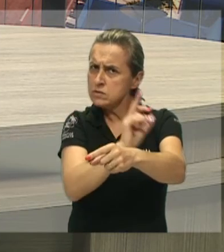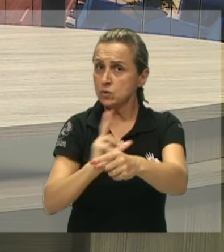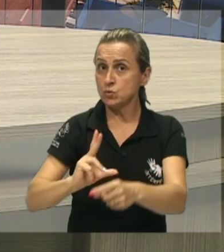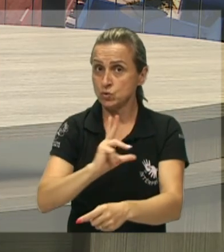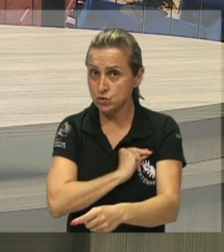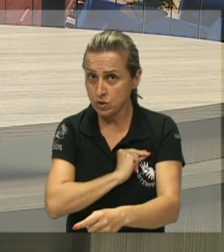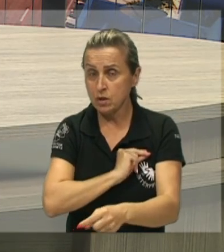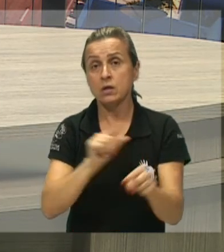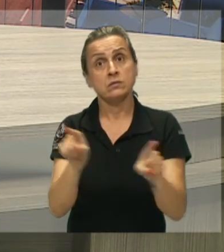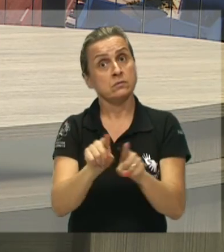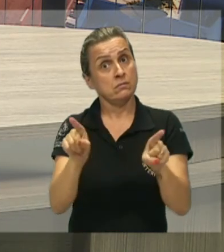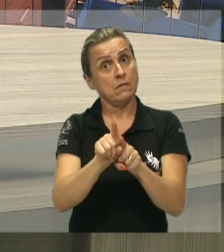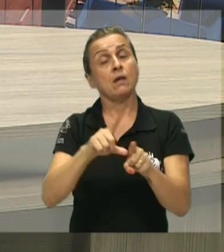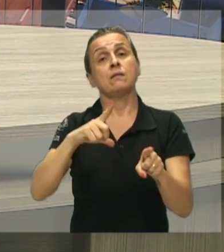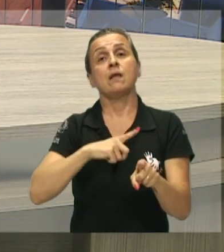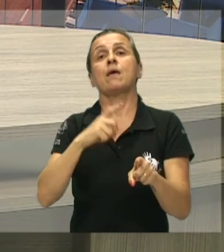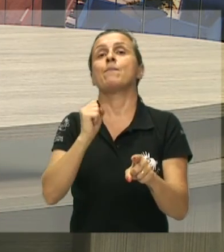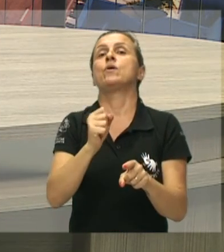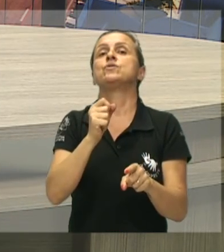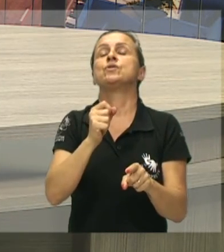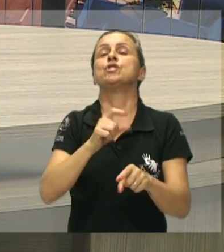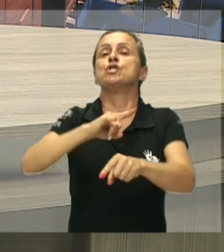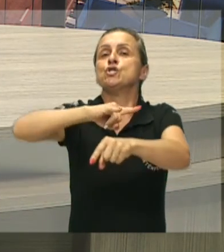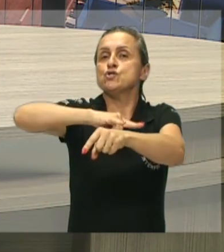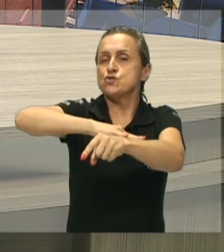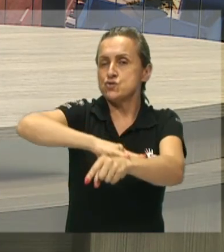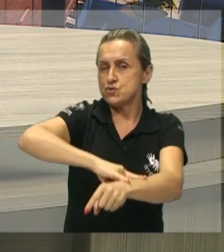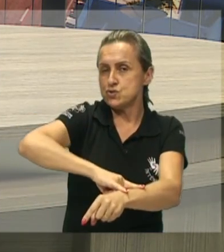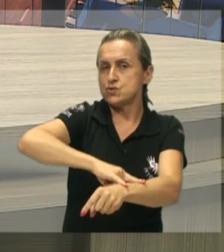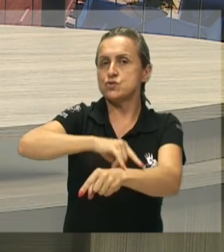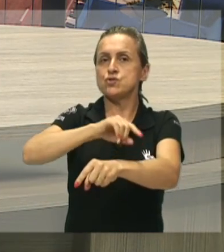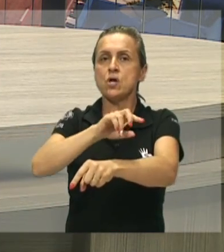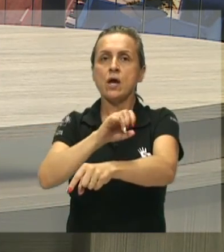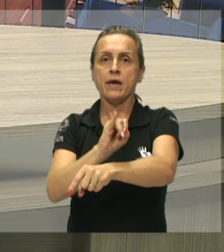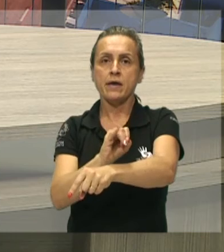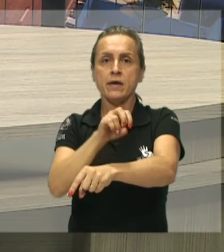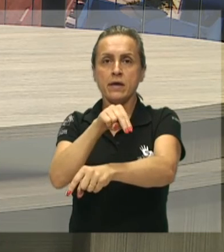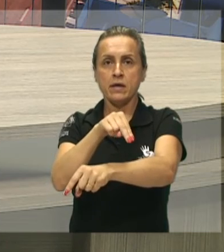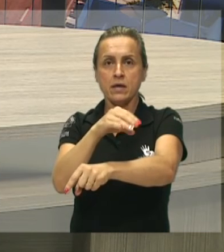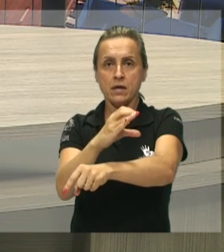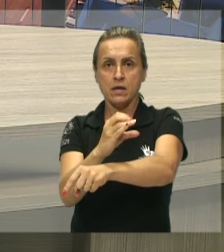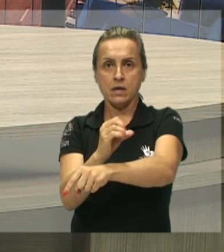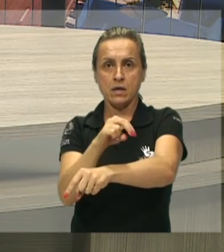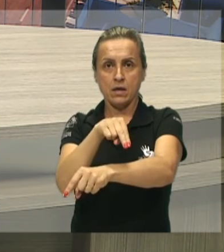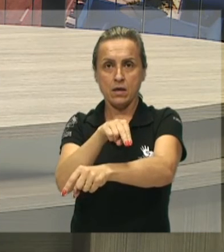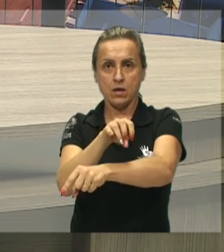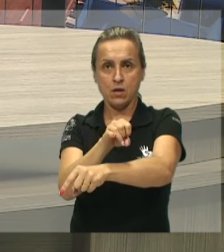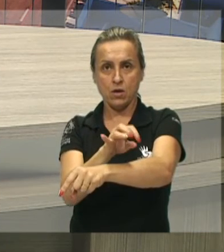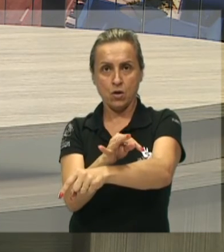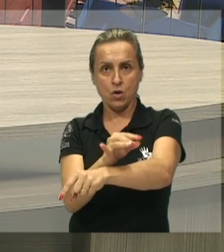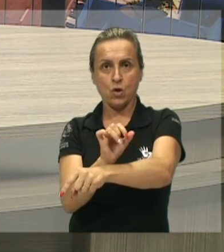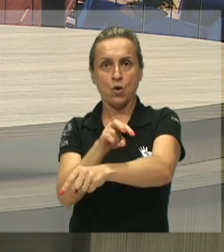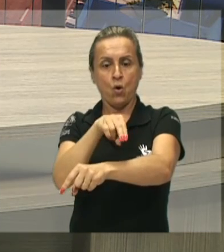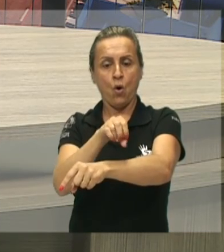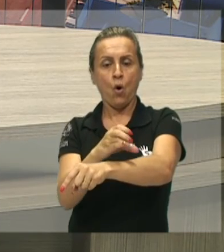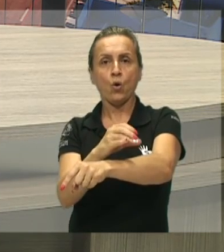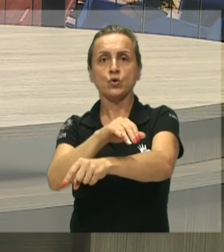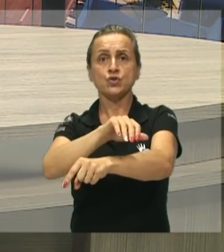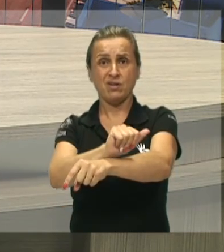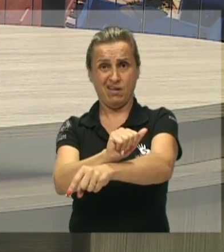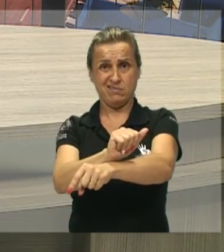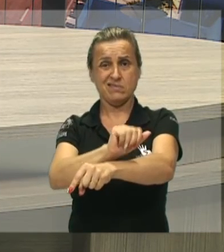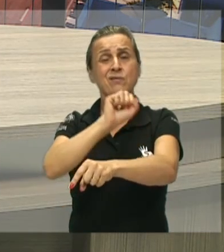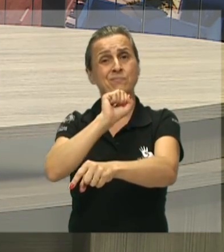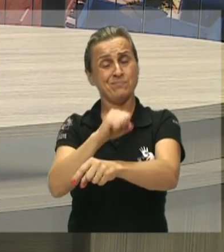percentual também de incontinência urinária, tá? 30% dos pacientes podem cursar com incontinência urinária. Tem a necessidade de usar absorvente,